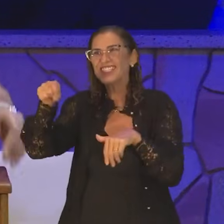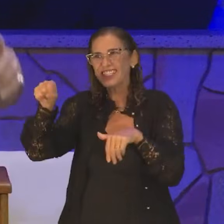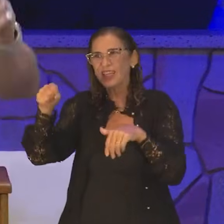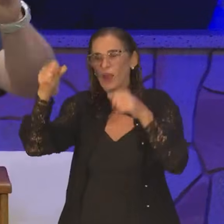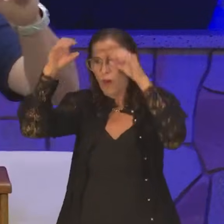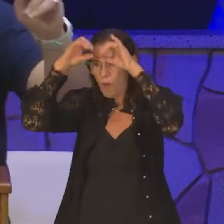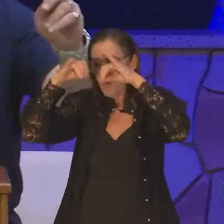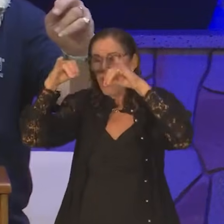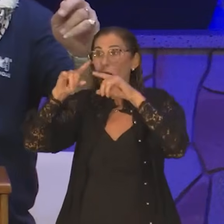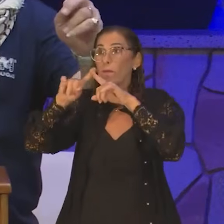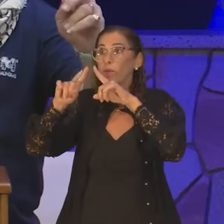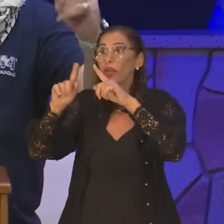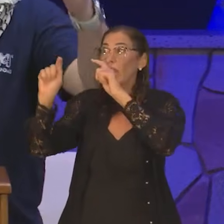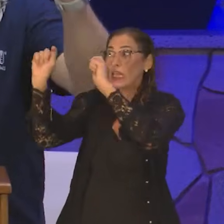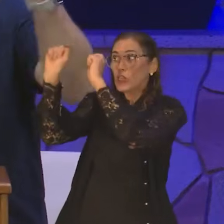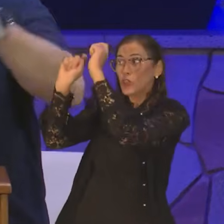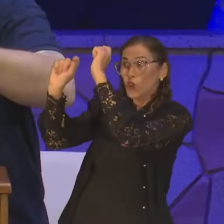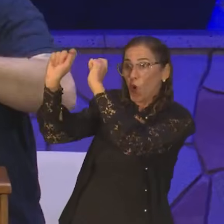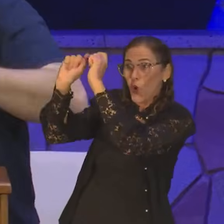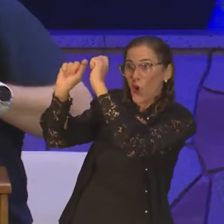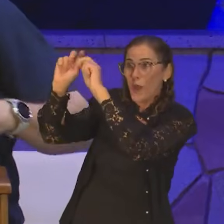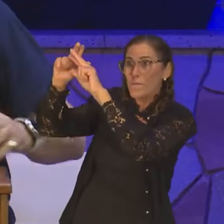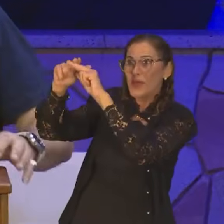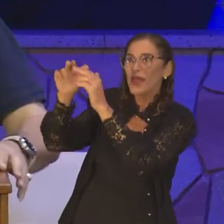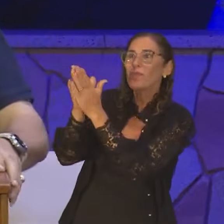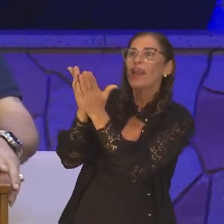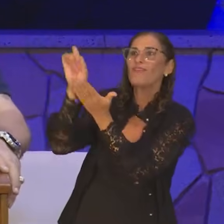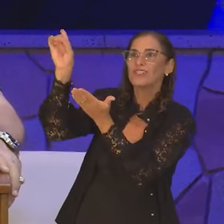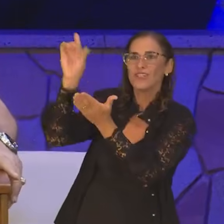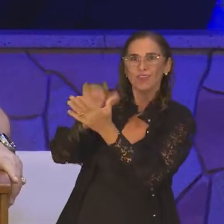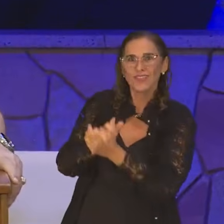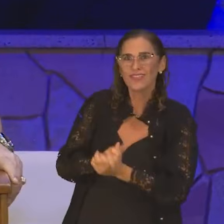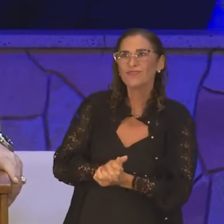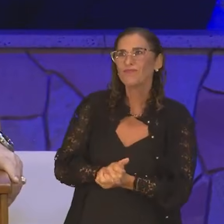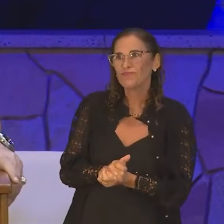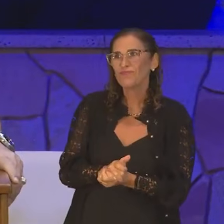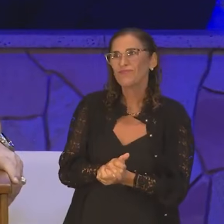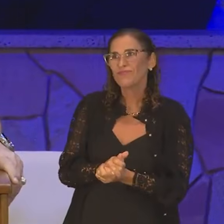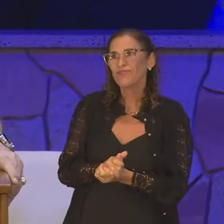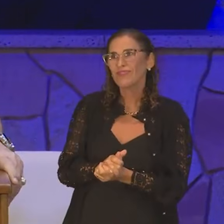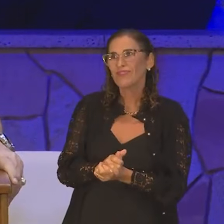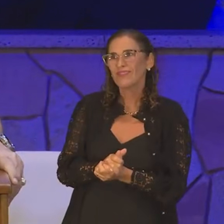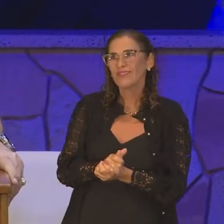Porque sou dominado pela palavra.